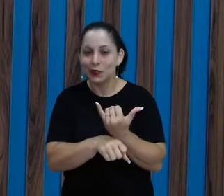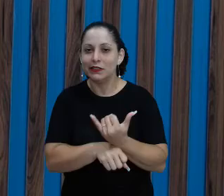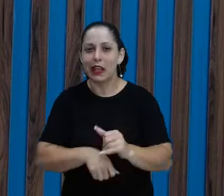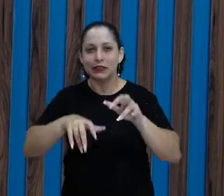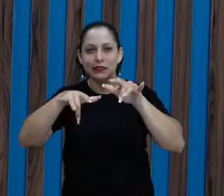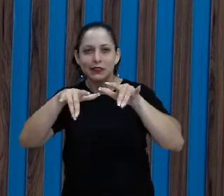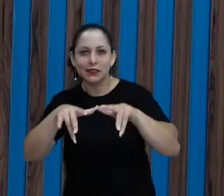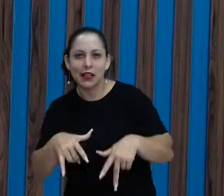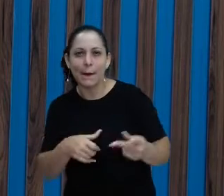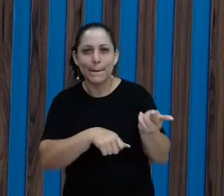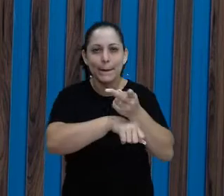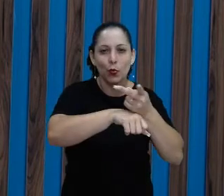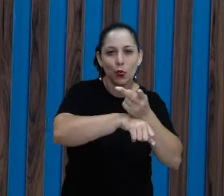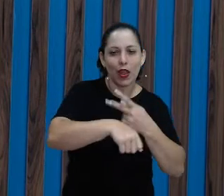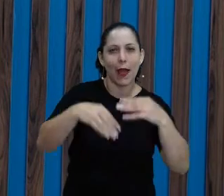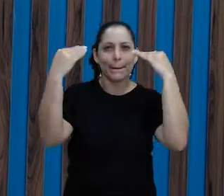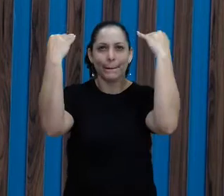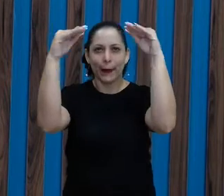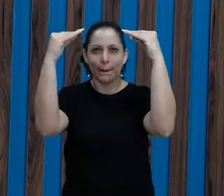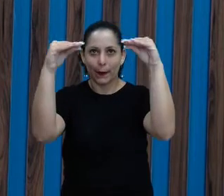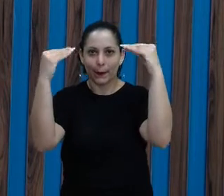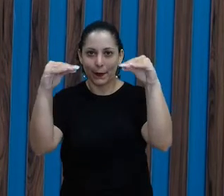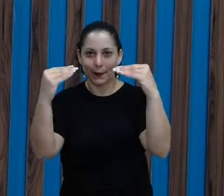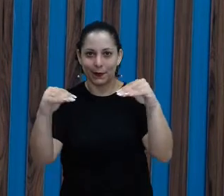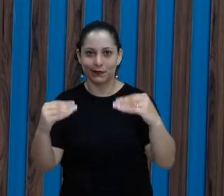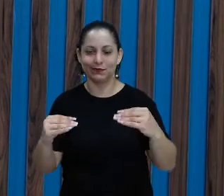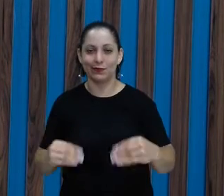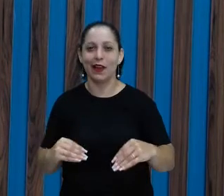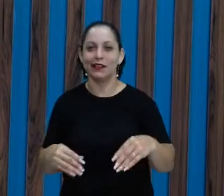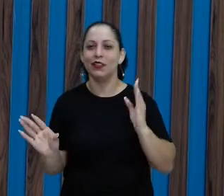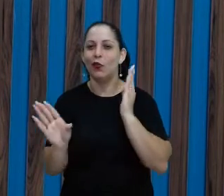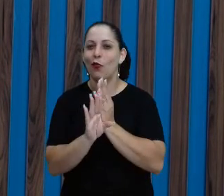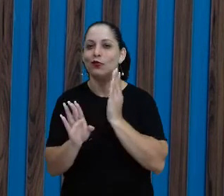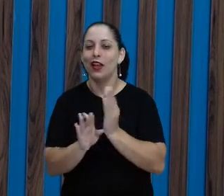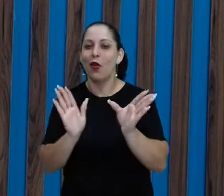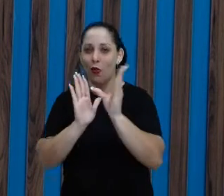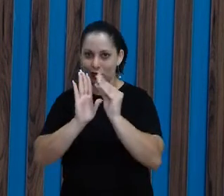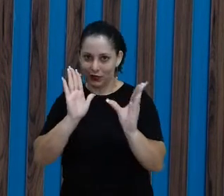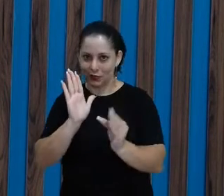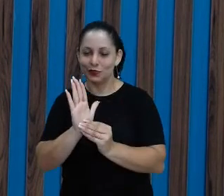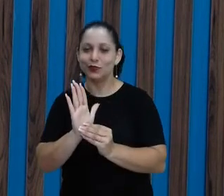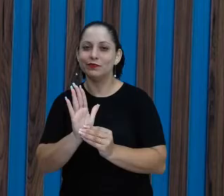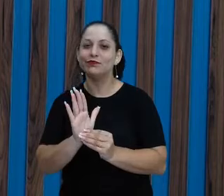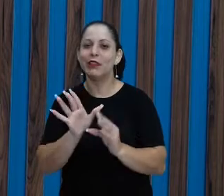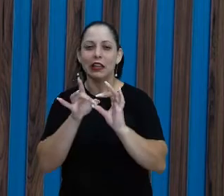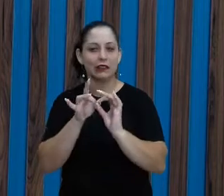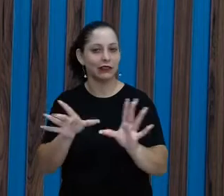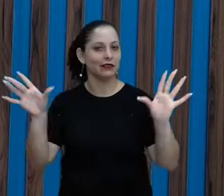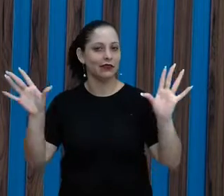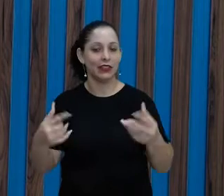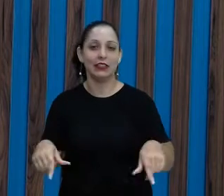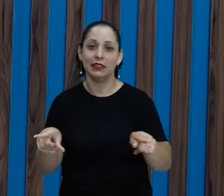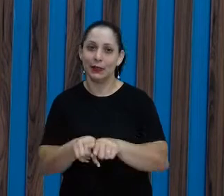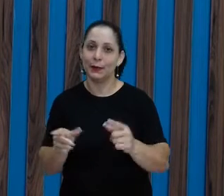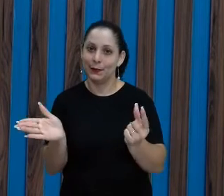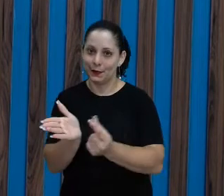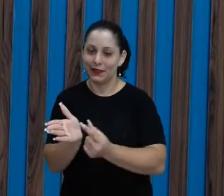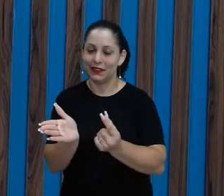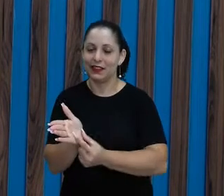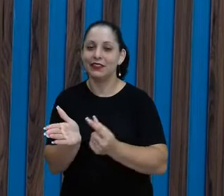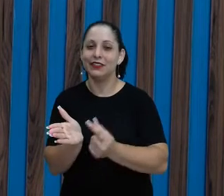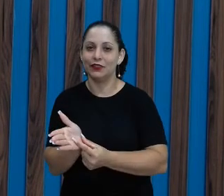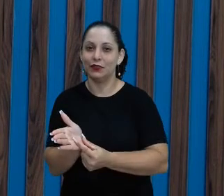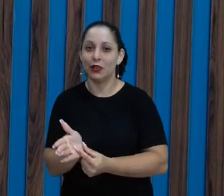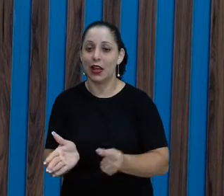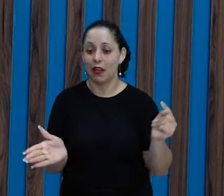nas playlists e vocês vão encontrar aí esse conteúdo todo lá disponível, além do aplicativo, como eu falei anteriormente,